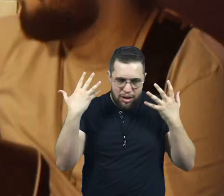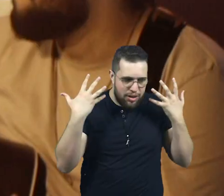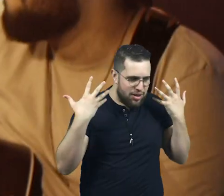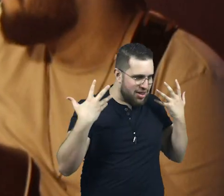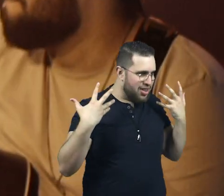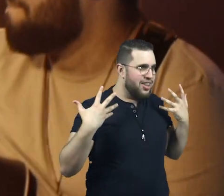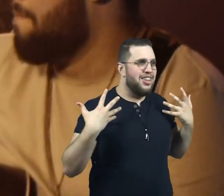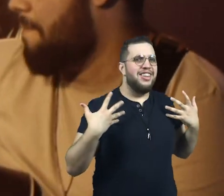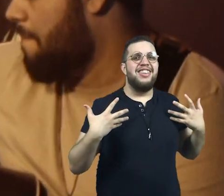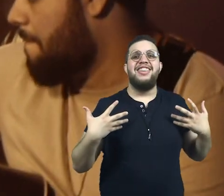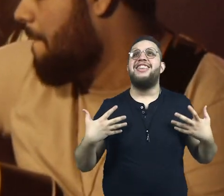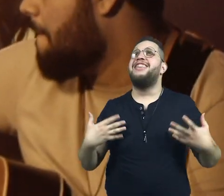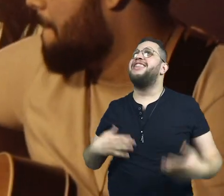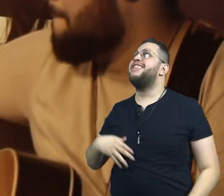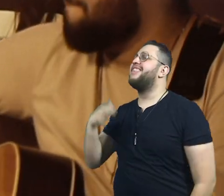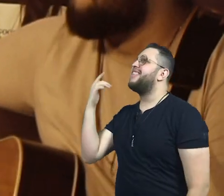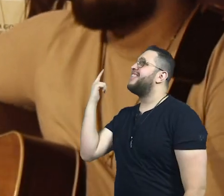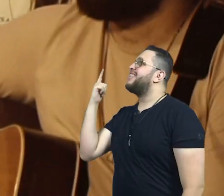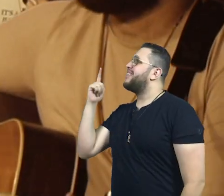És-me aqui